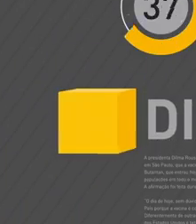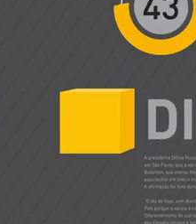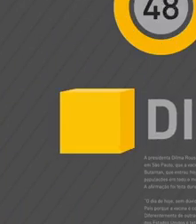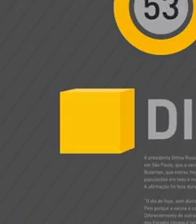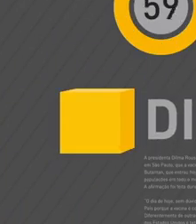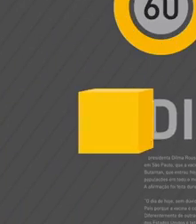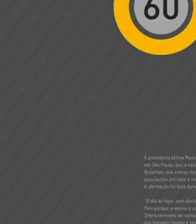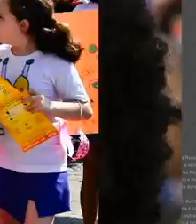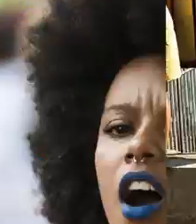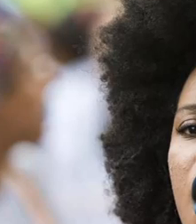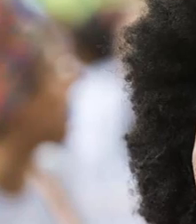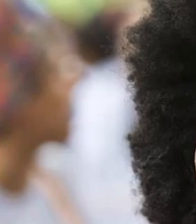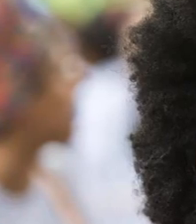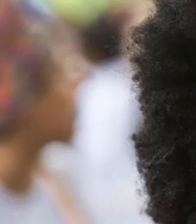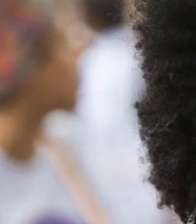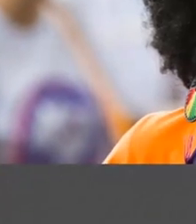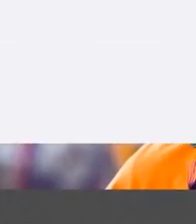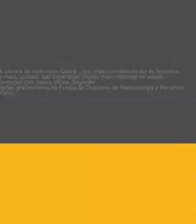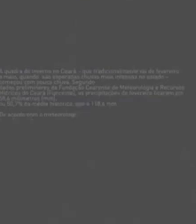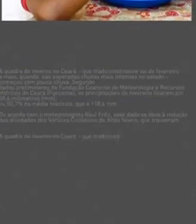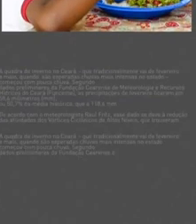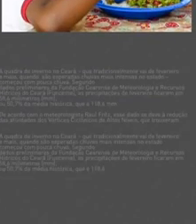Federal i